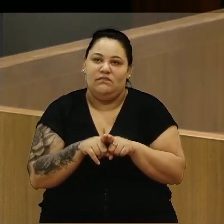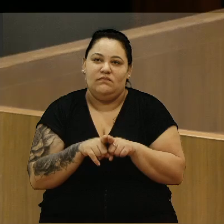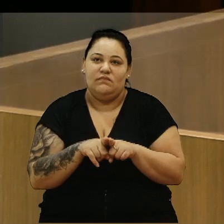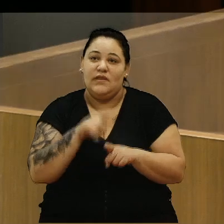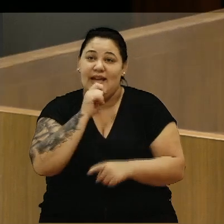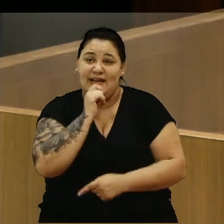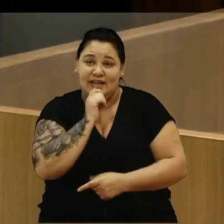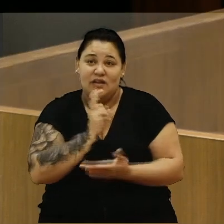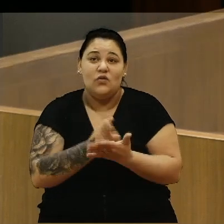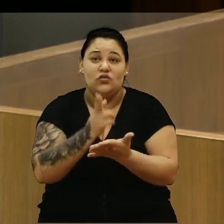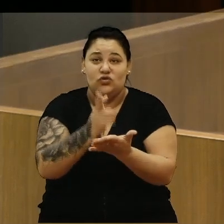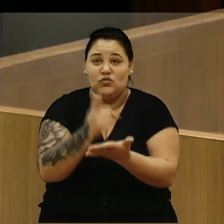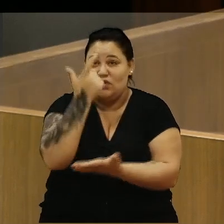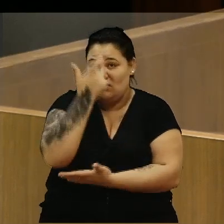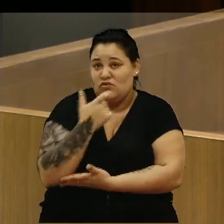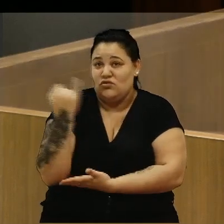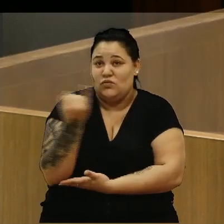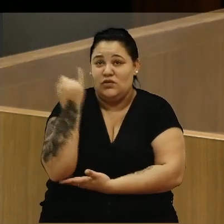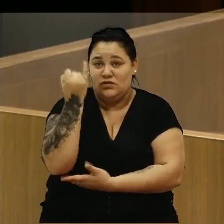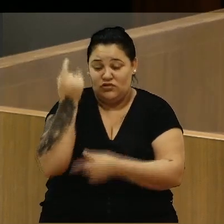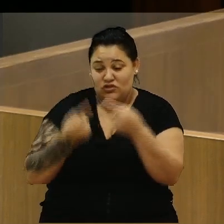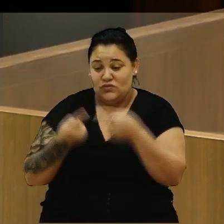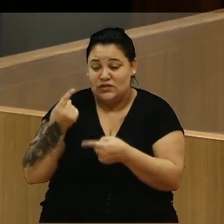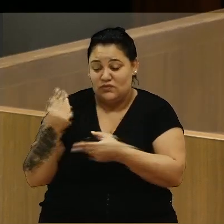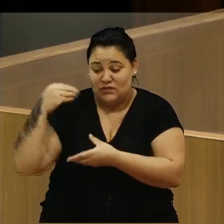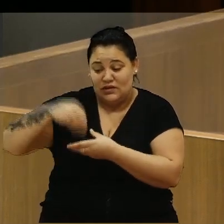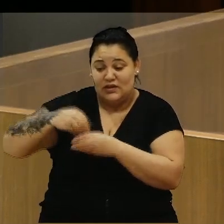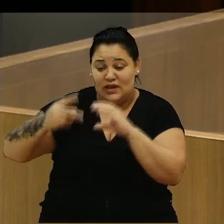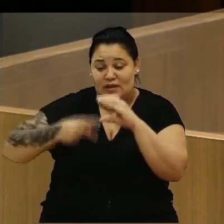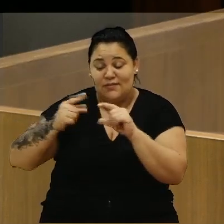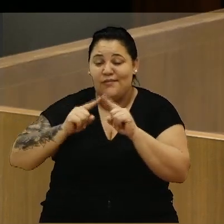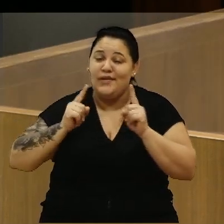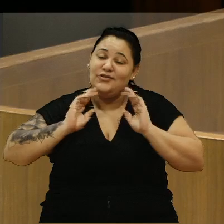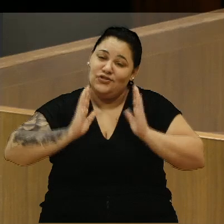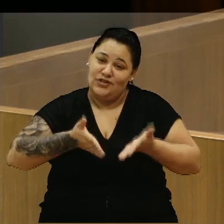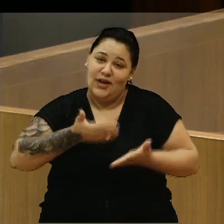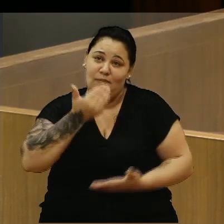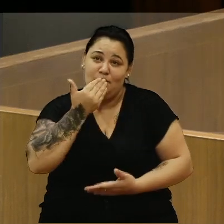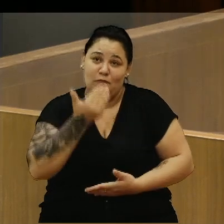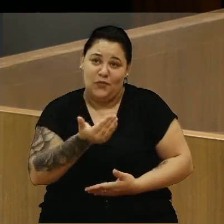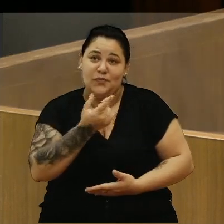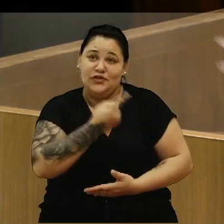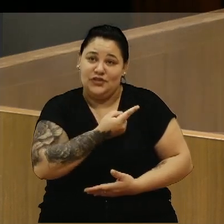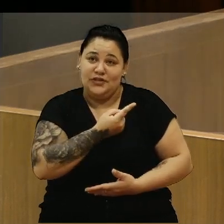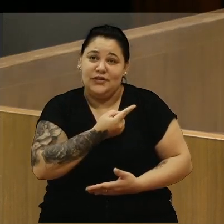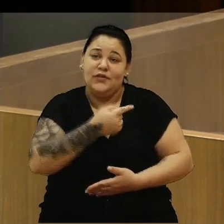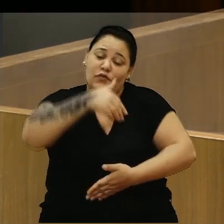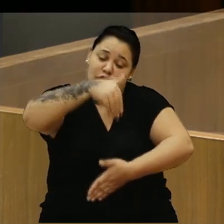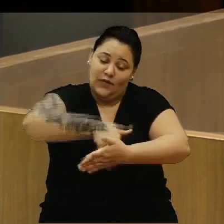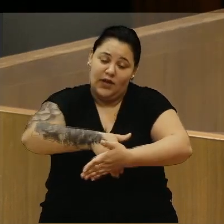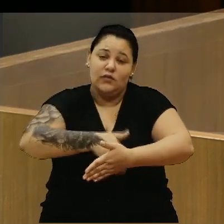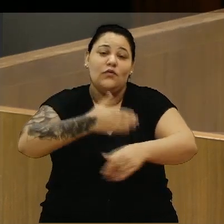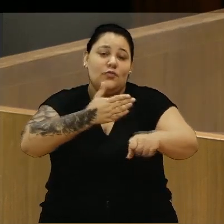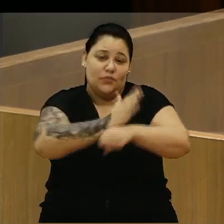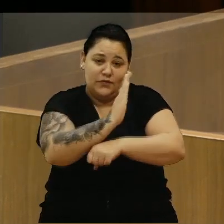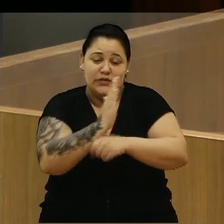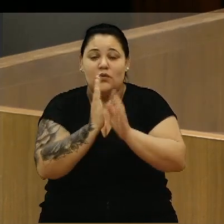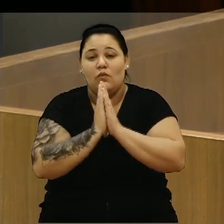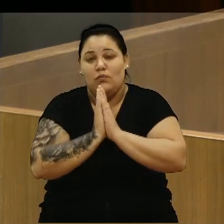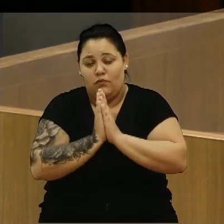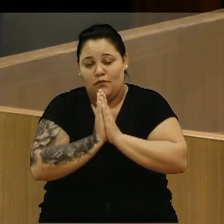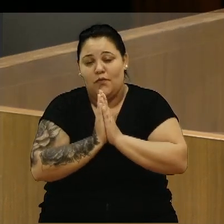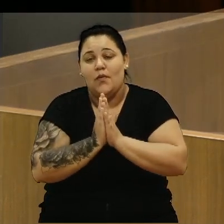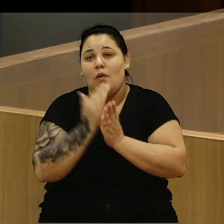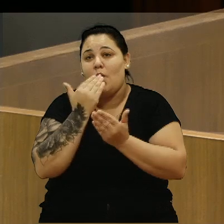Acho que é importante o debate aqui, mas já desde então a gente pede o voto favorável e que ele entre o